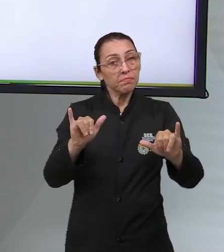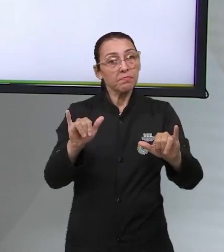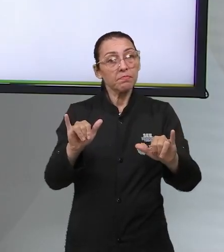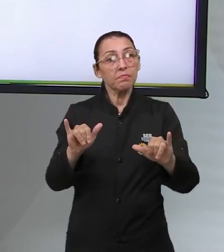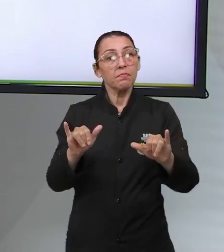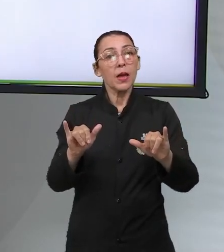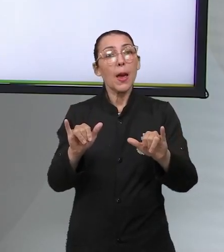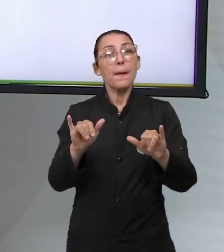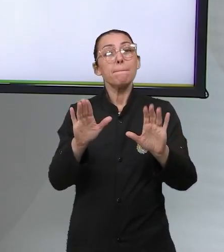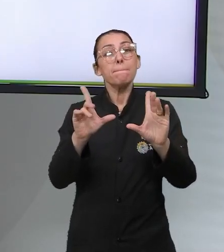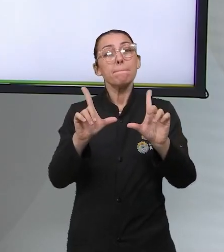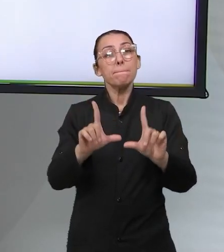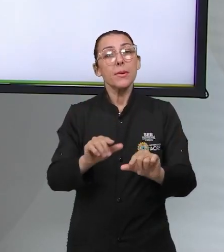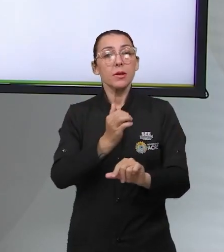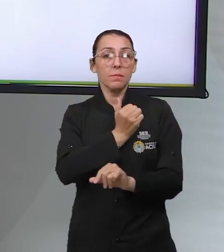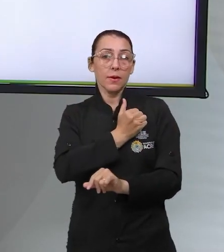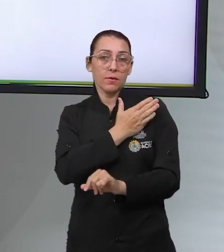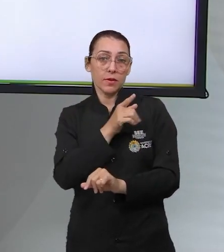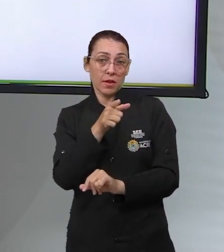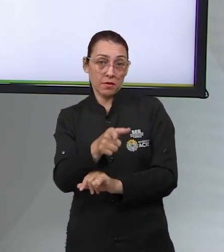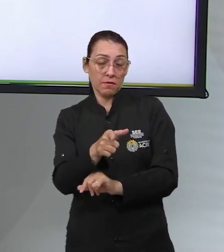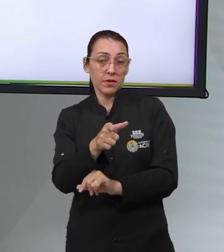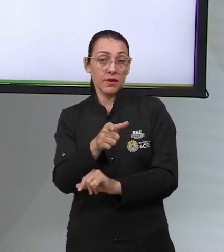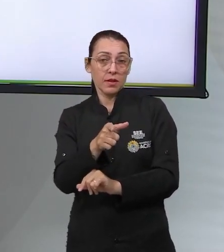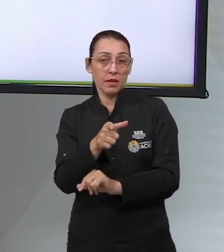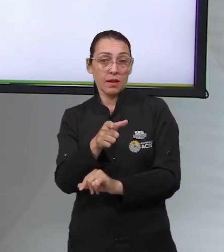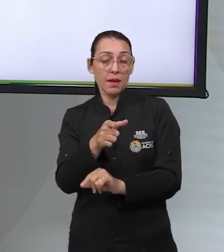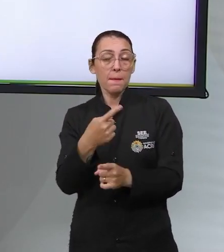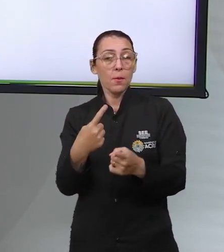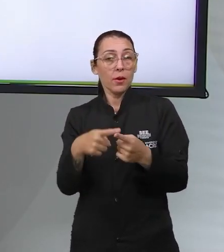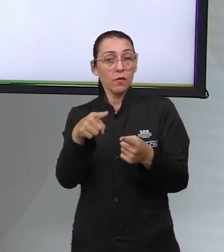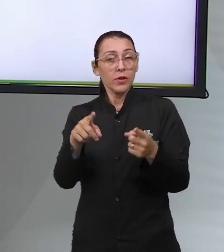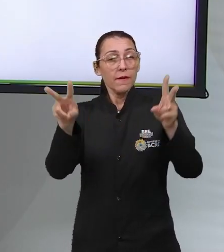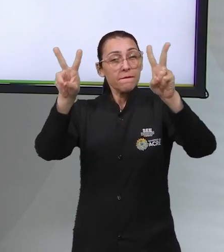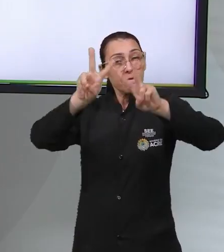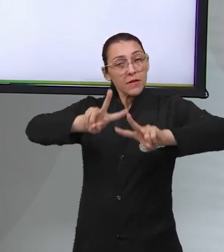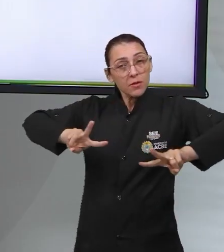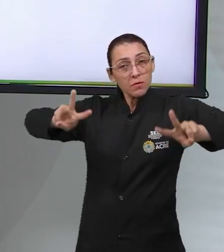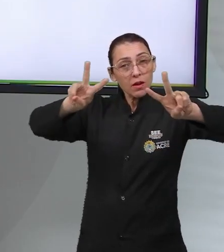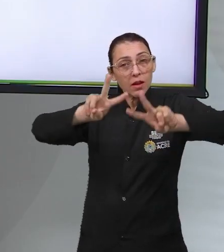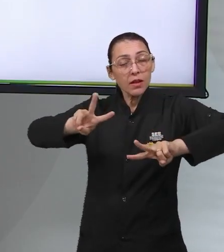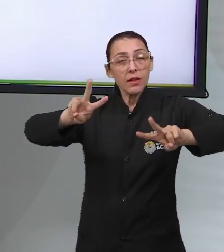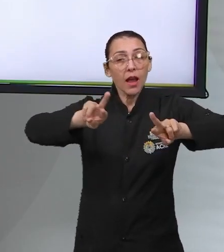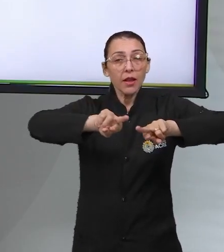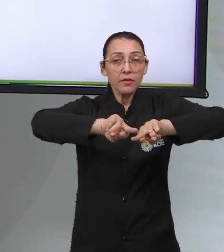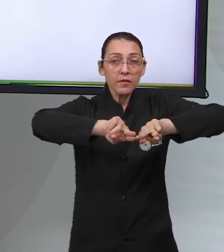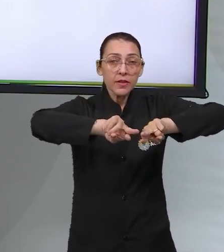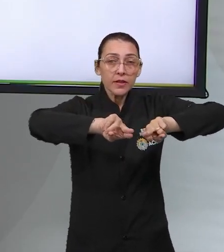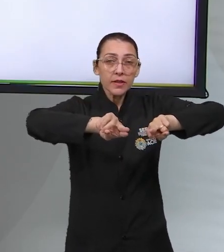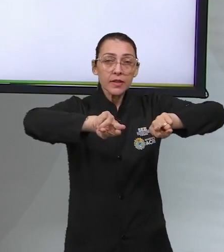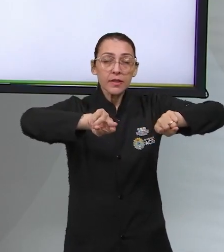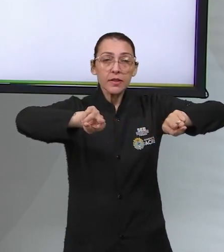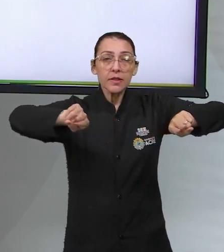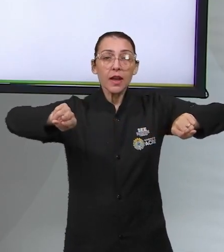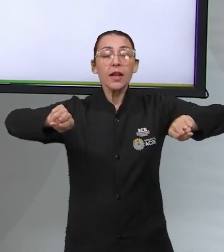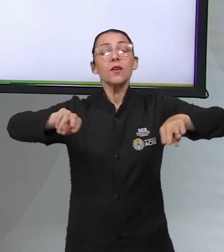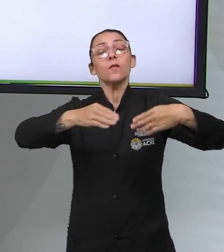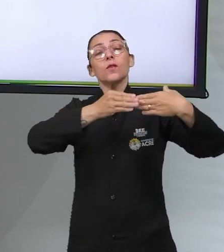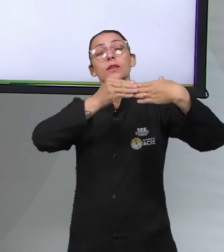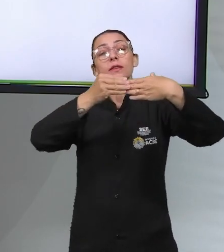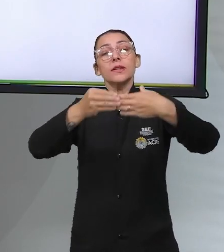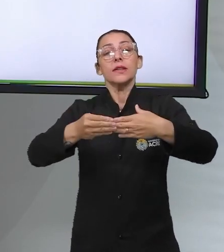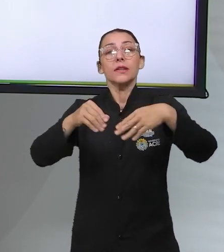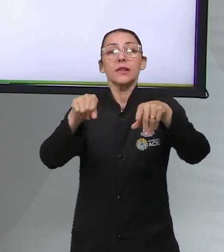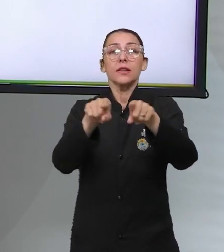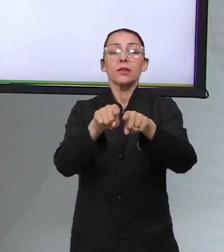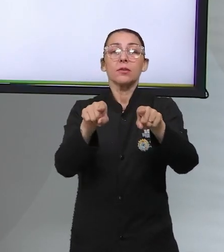Menos preconceituoso você é. Porque quando você visualiza a diversidade, e aí agora eu vou trazer um